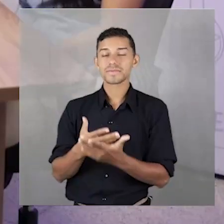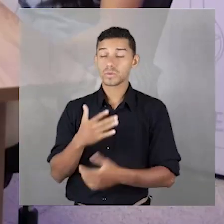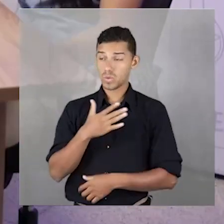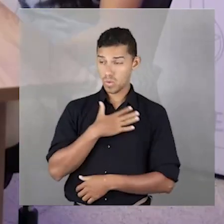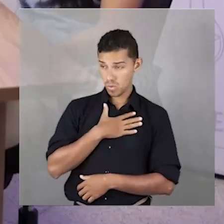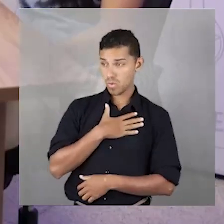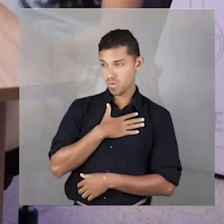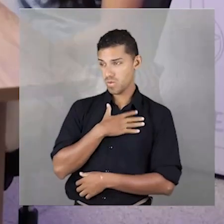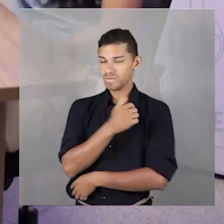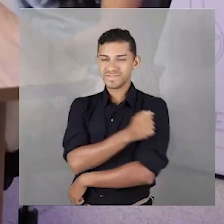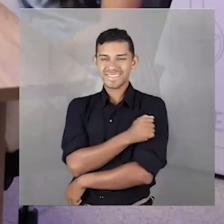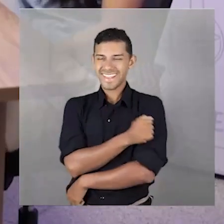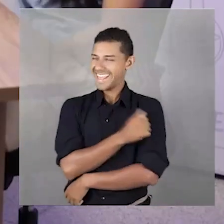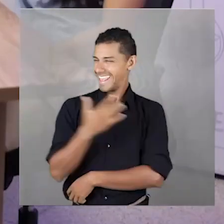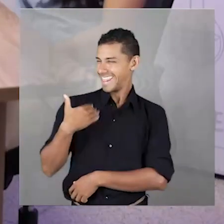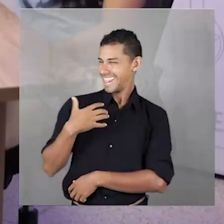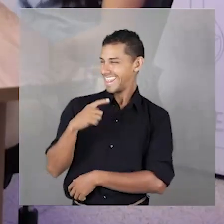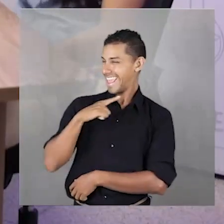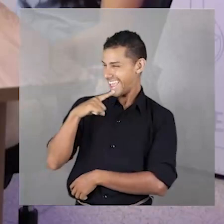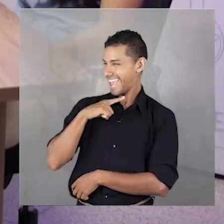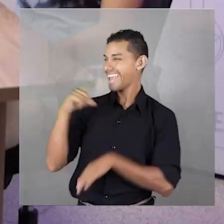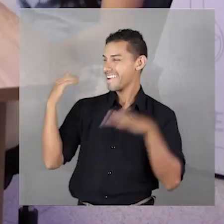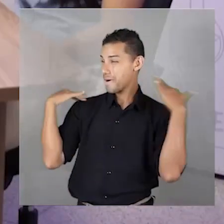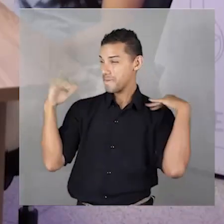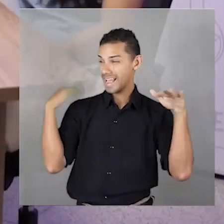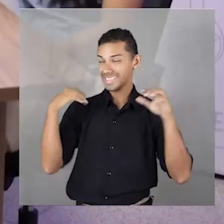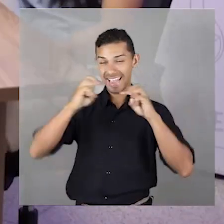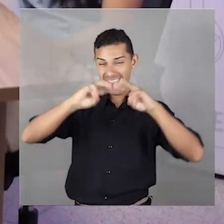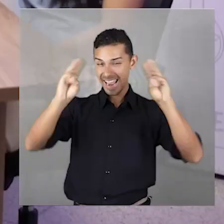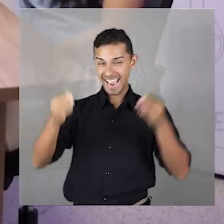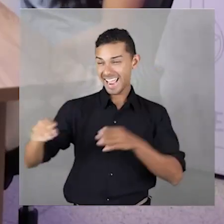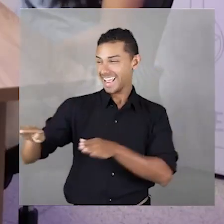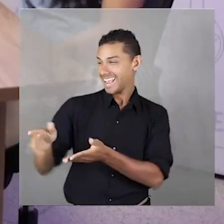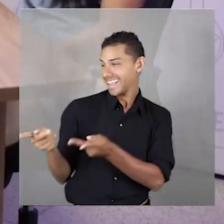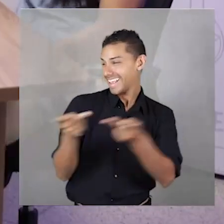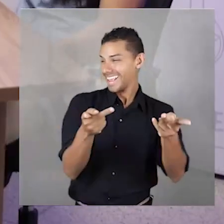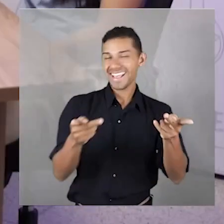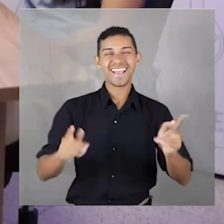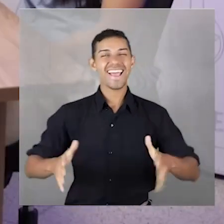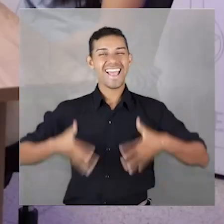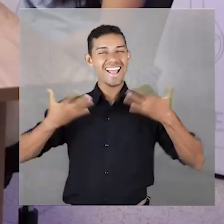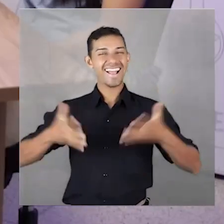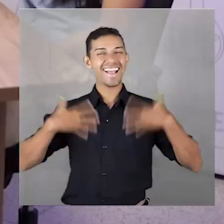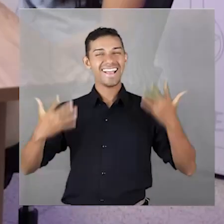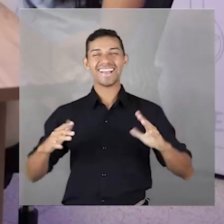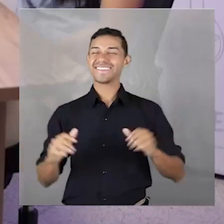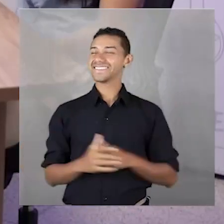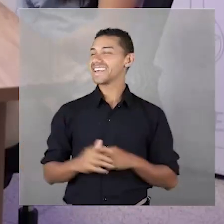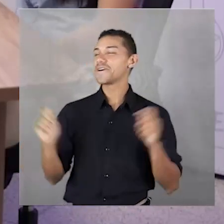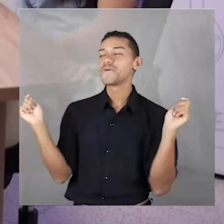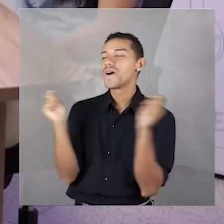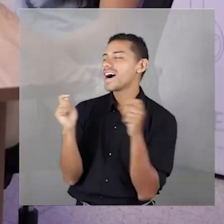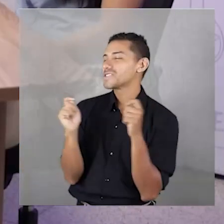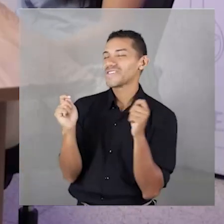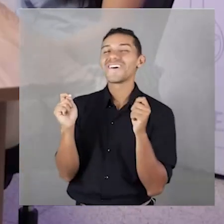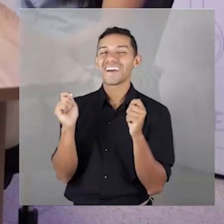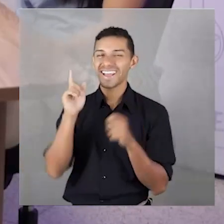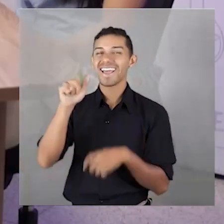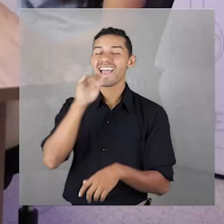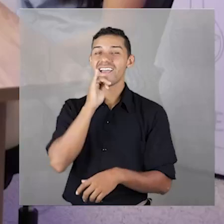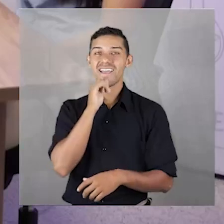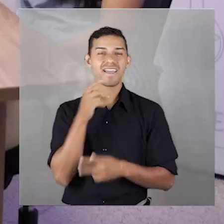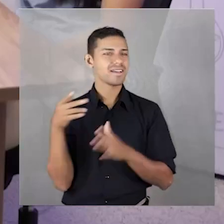estudante, quando recebe aquela notícia, vai ter um passeio para o museu, se anima logo, né? Todo mundo adora. Quando eles chegam, eu